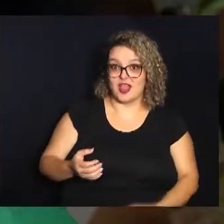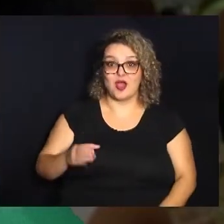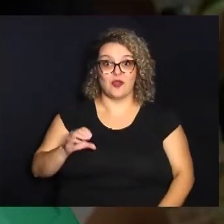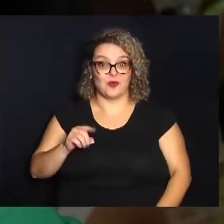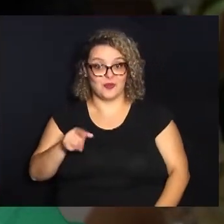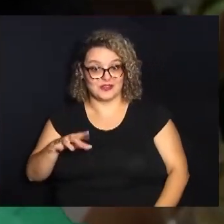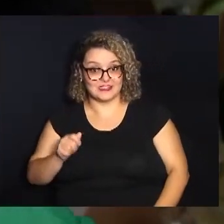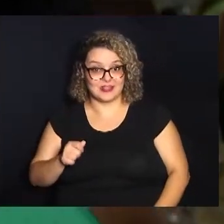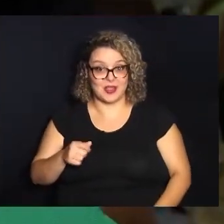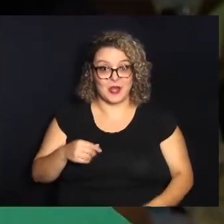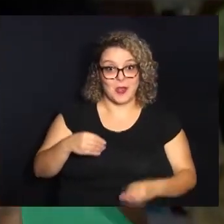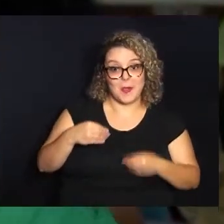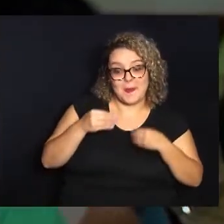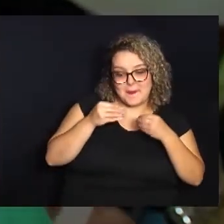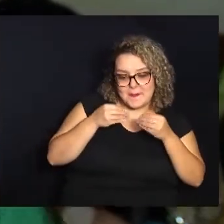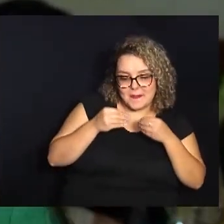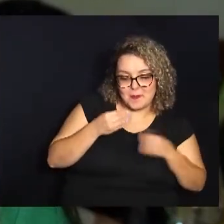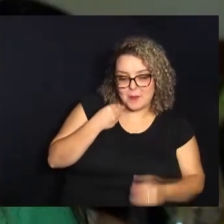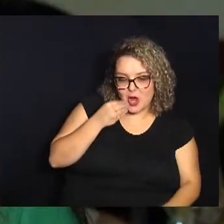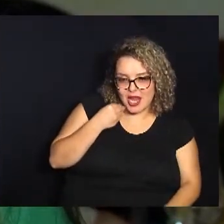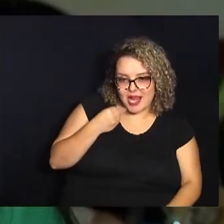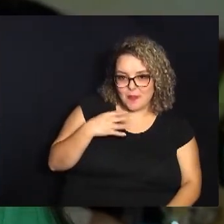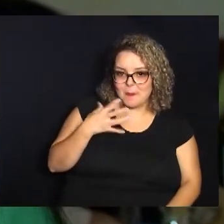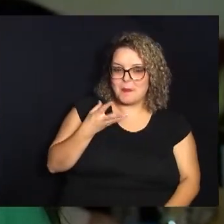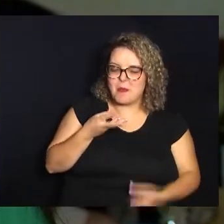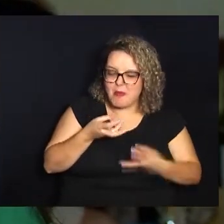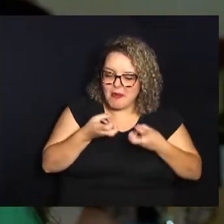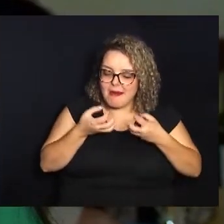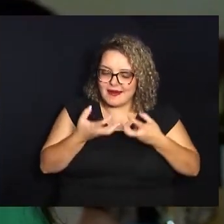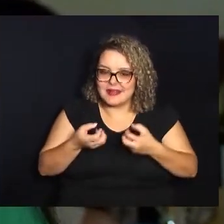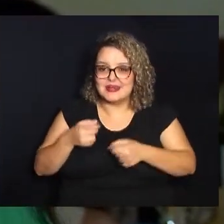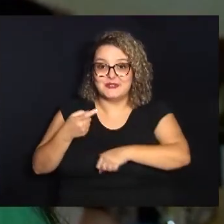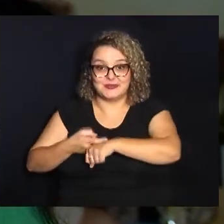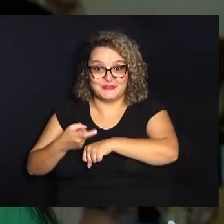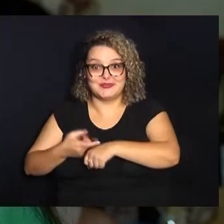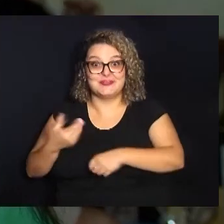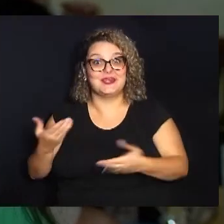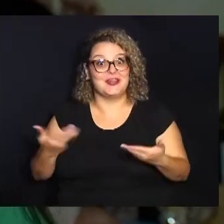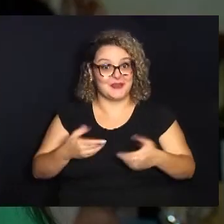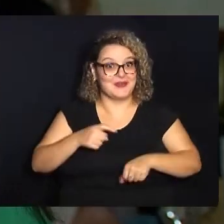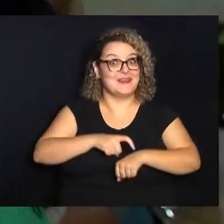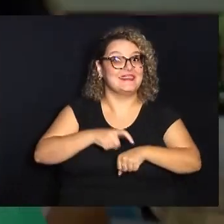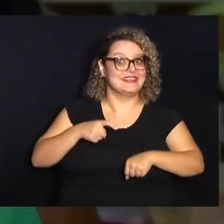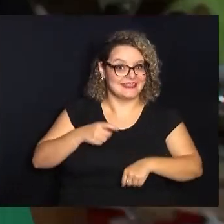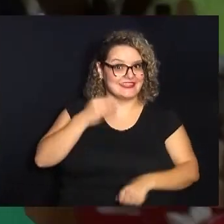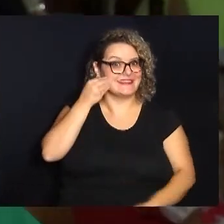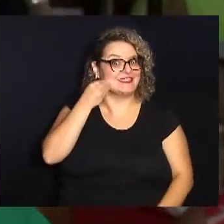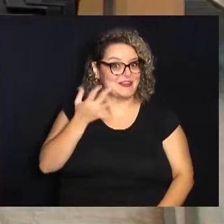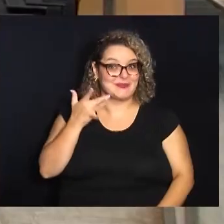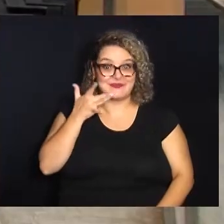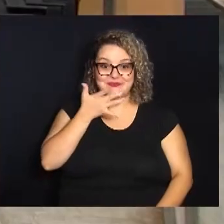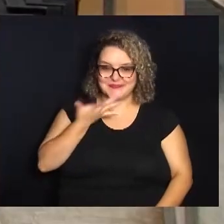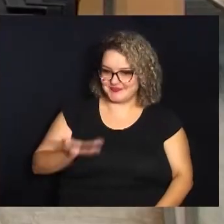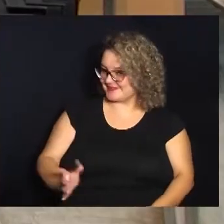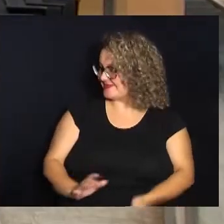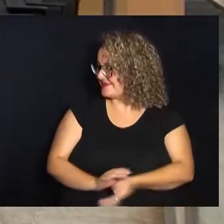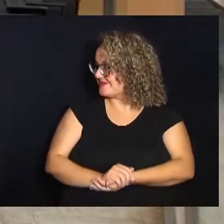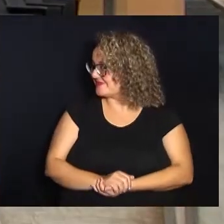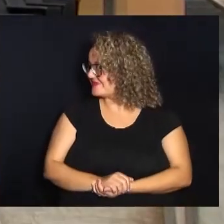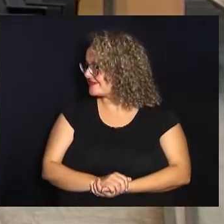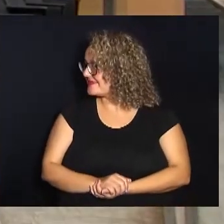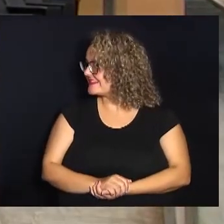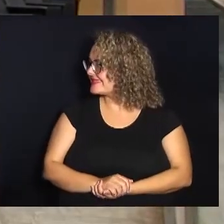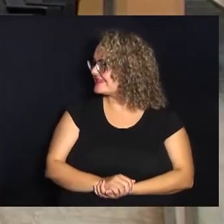la bella polenta, se cose così, se fiore così, se cresce. As tradições